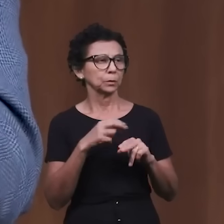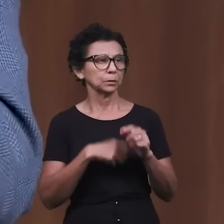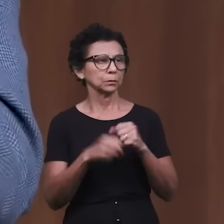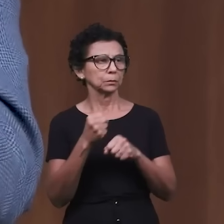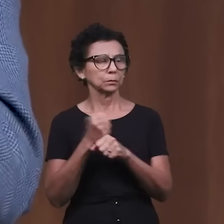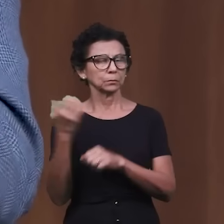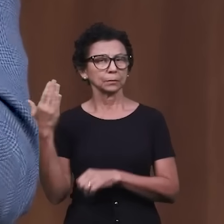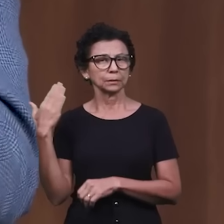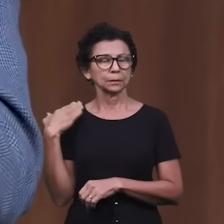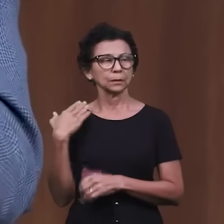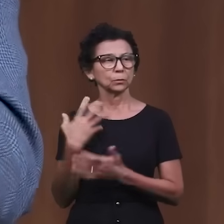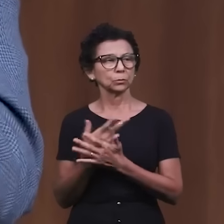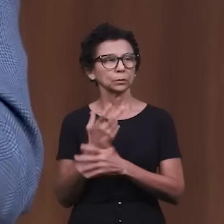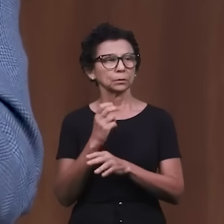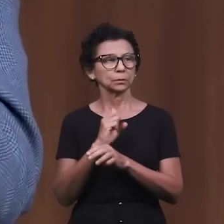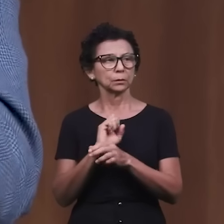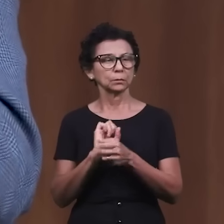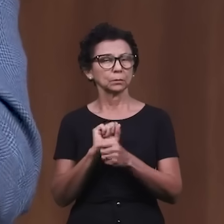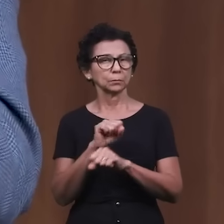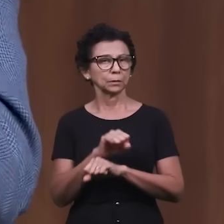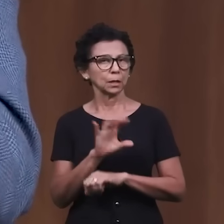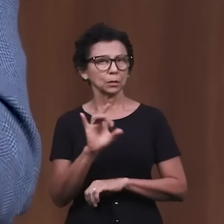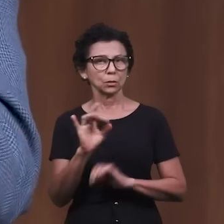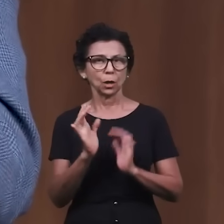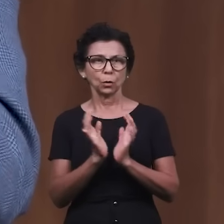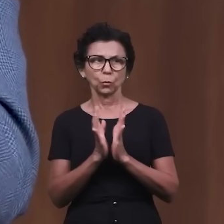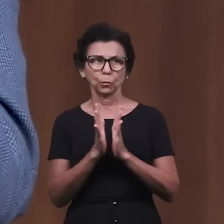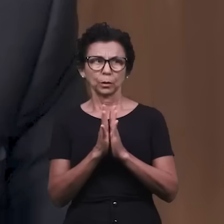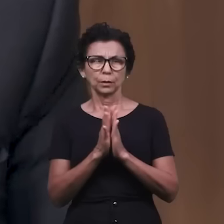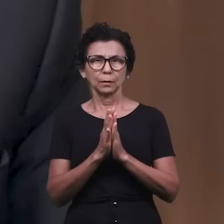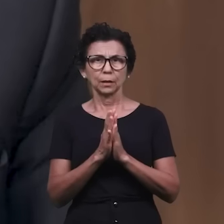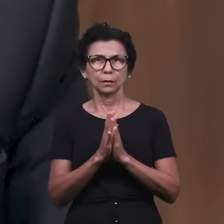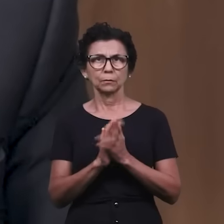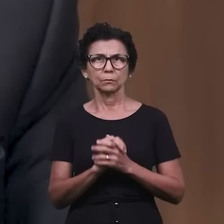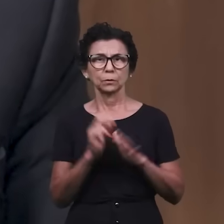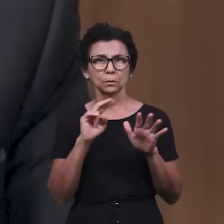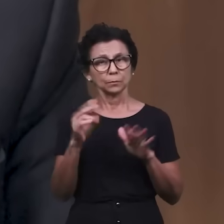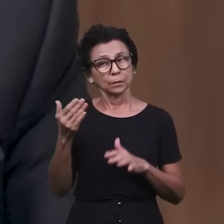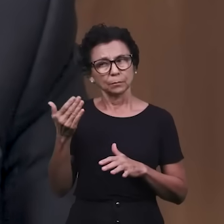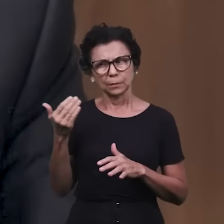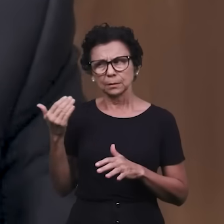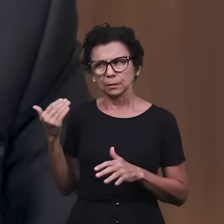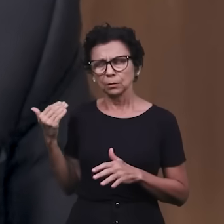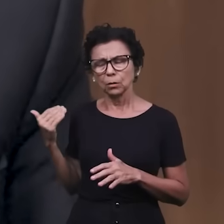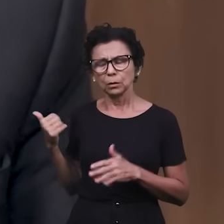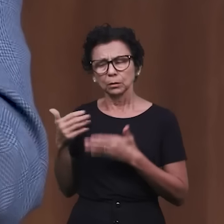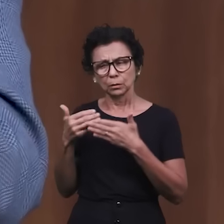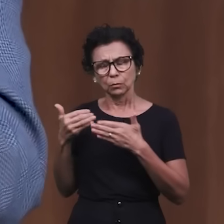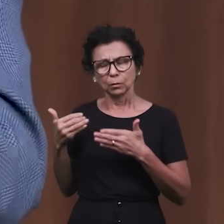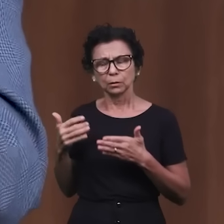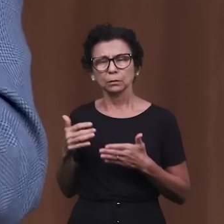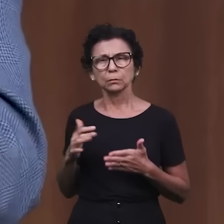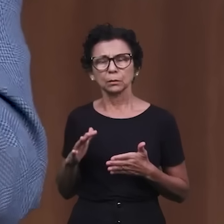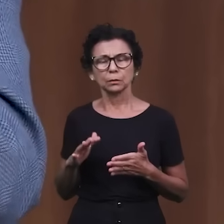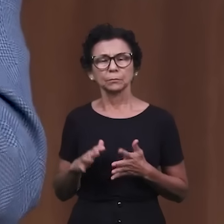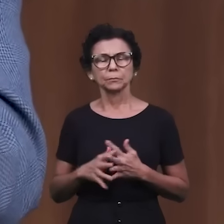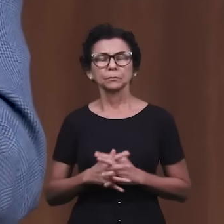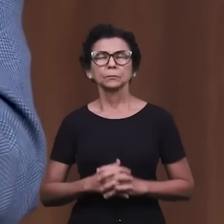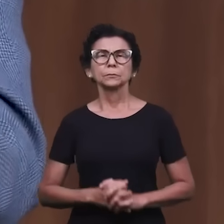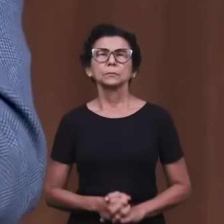um seminário só sobre o grupo de intercessão. E agora semana passada. Sobre o grupo de intercessão, dias, exato. Há poucos